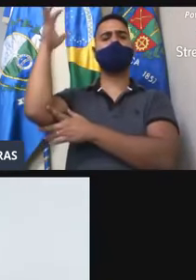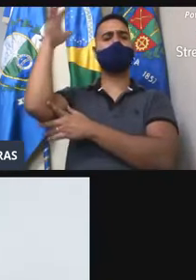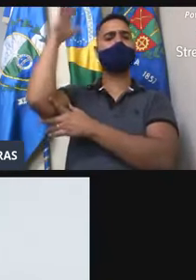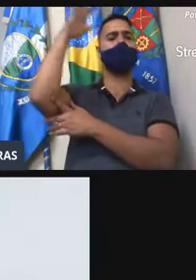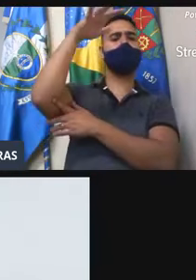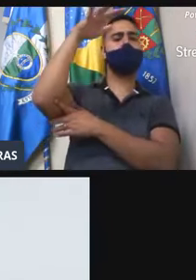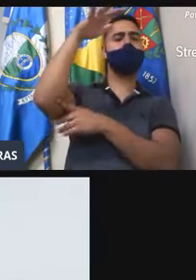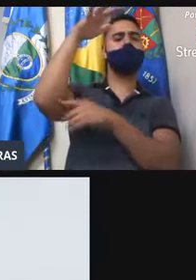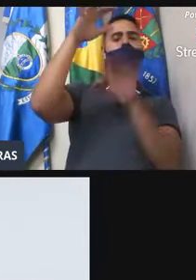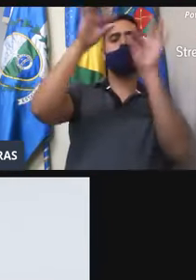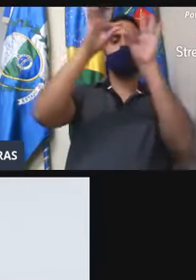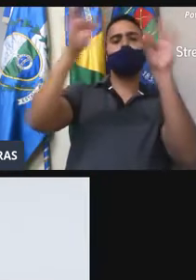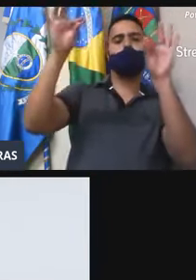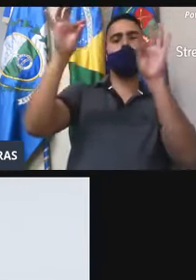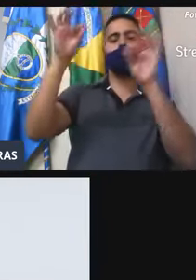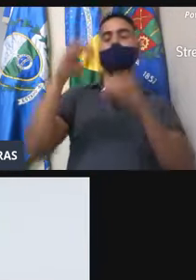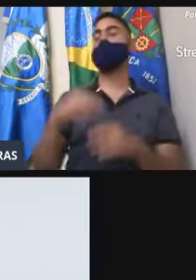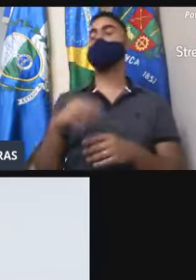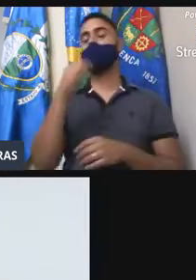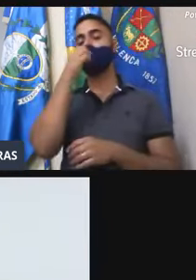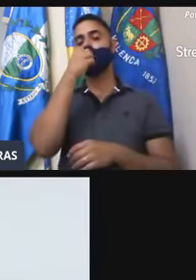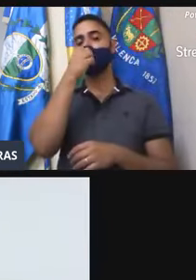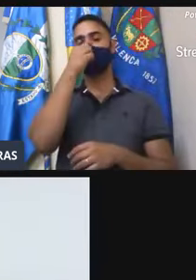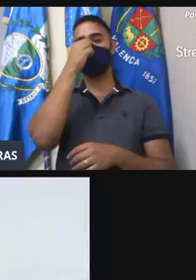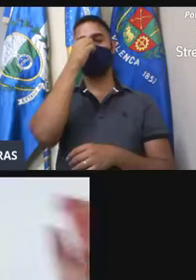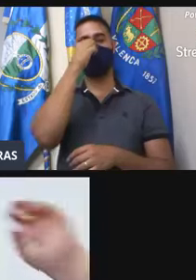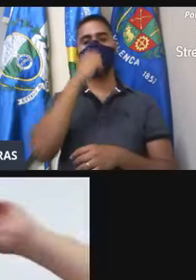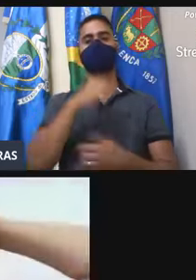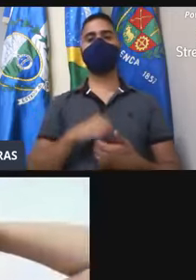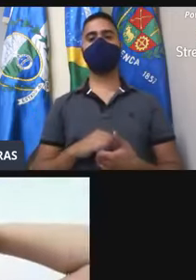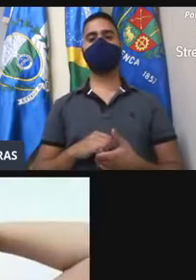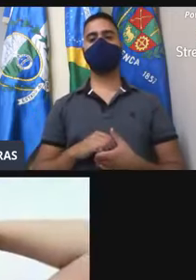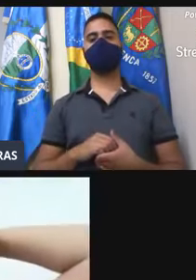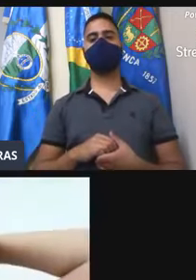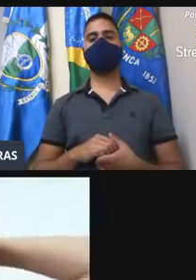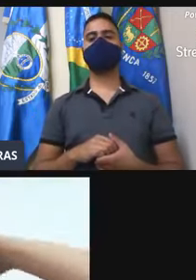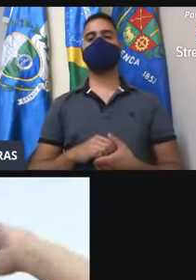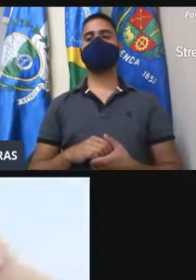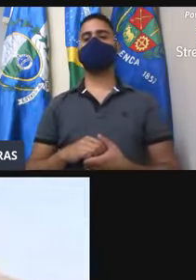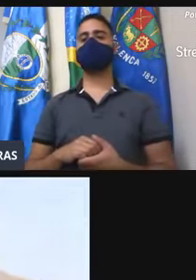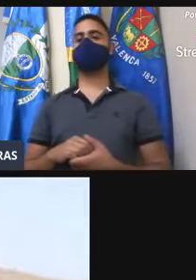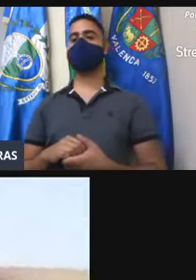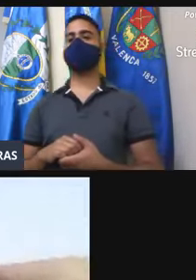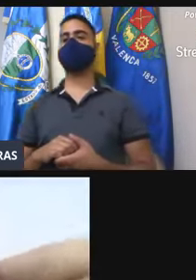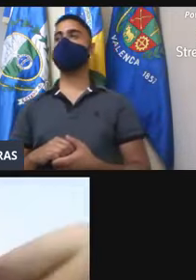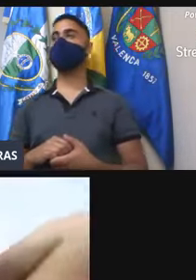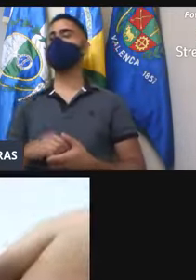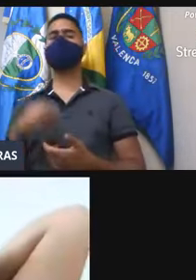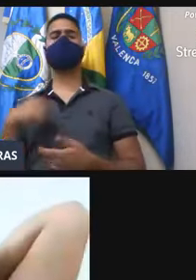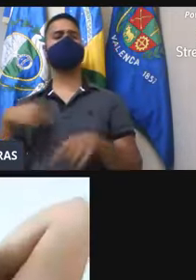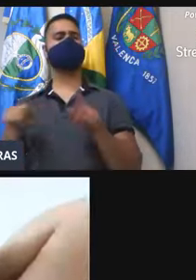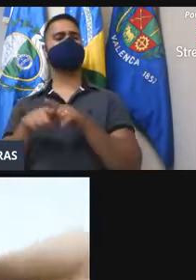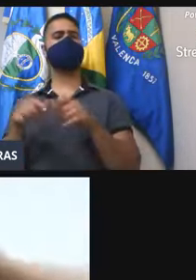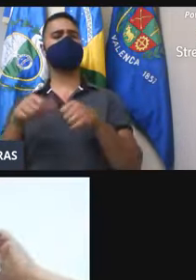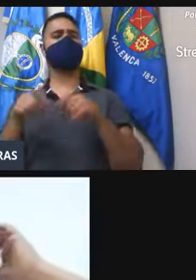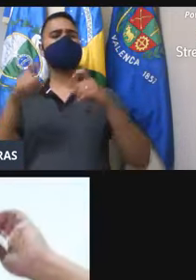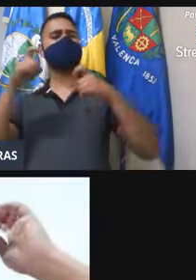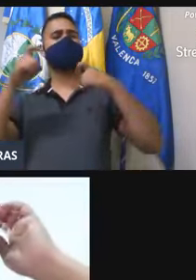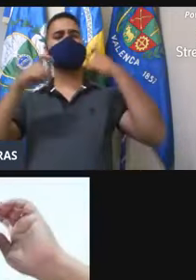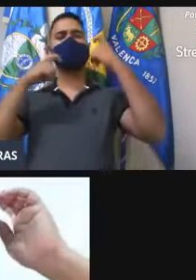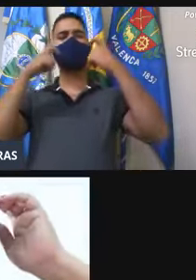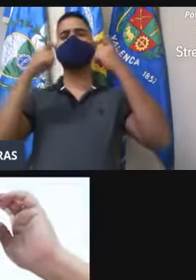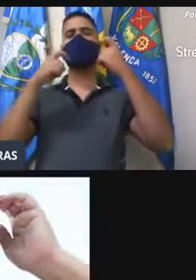tensão. Outra questão lá no distrito de Barão de Juparanã, que nós pudemos observar, eu fiquei preocupado sobre